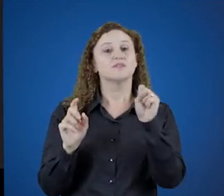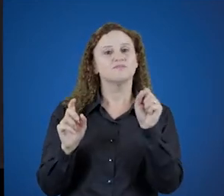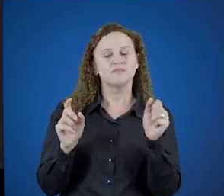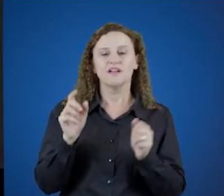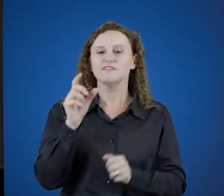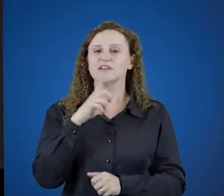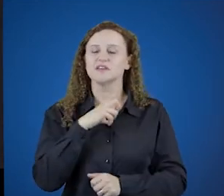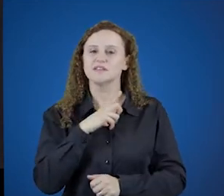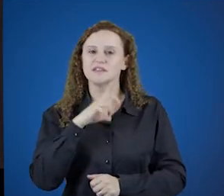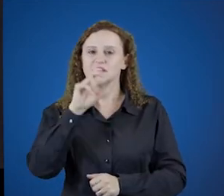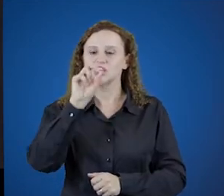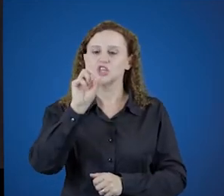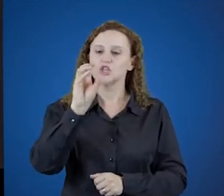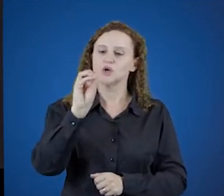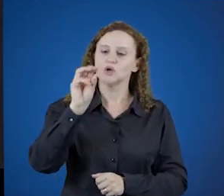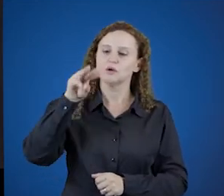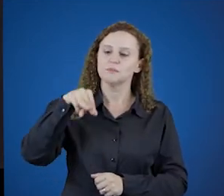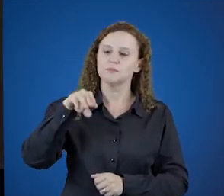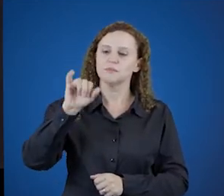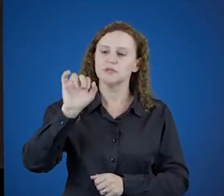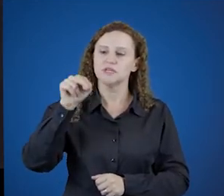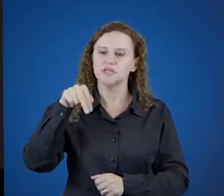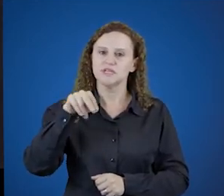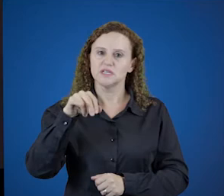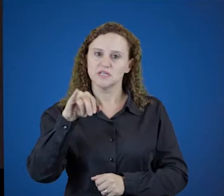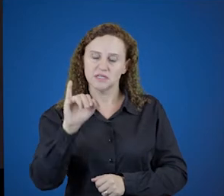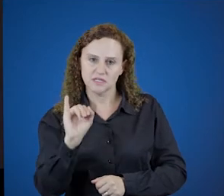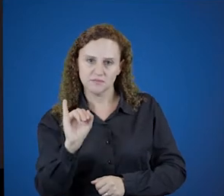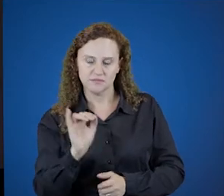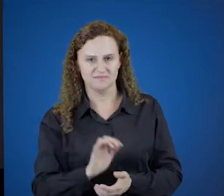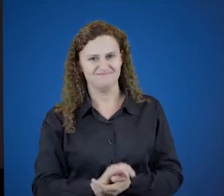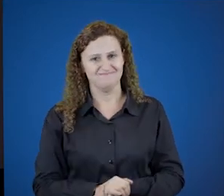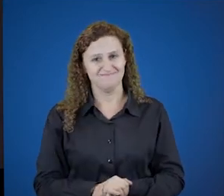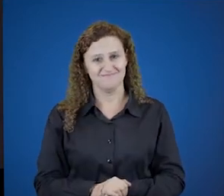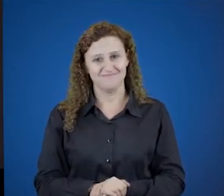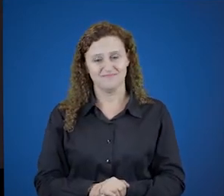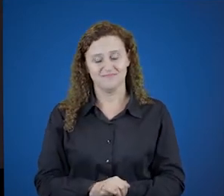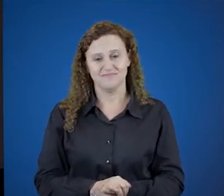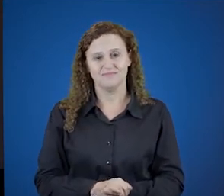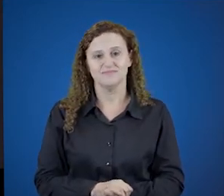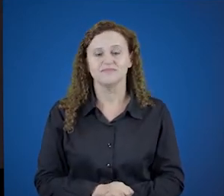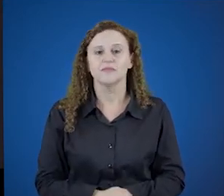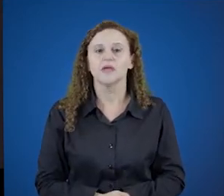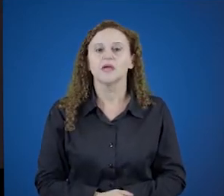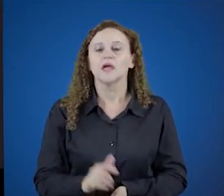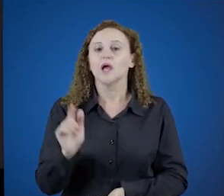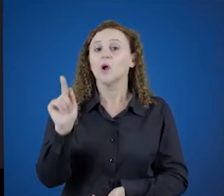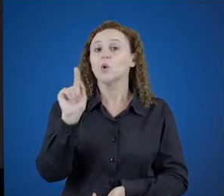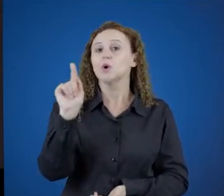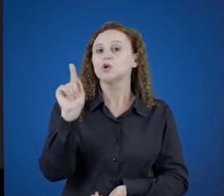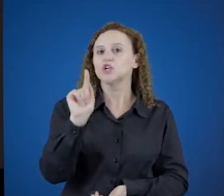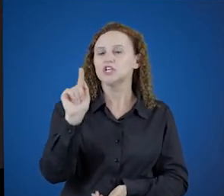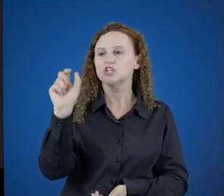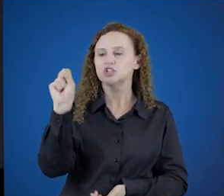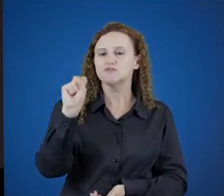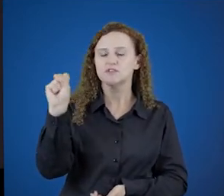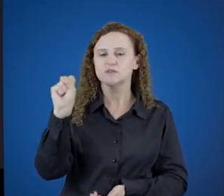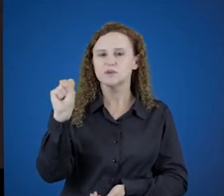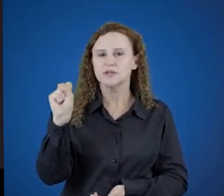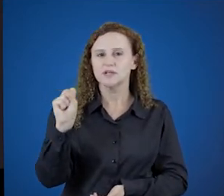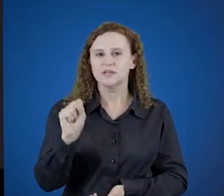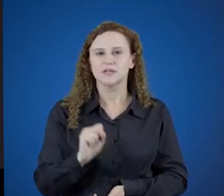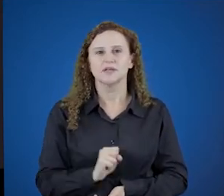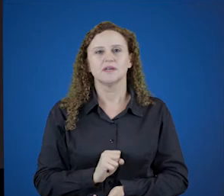Domino's o senhor domínio do Senhor O genitivo